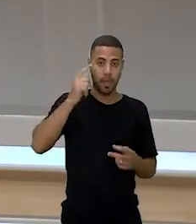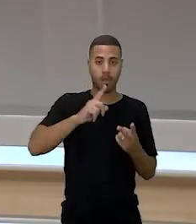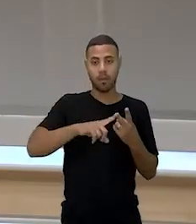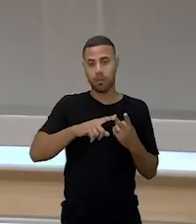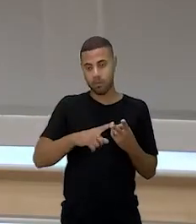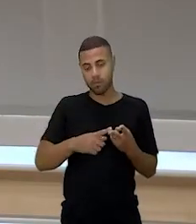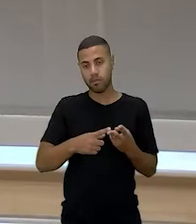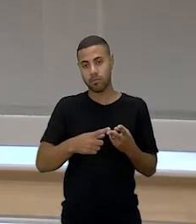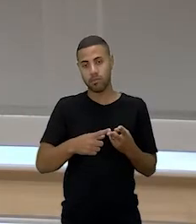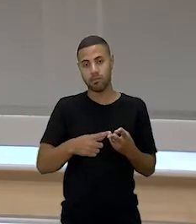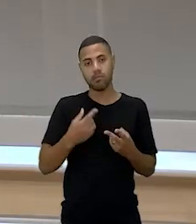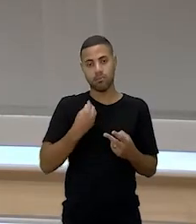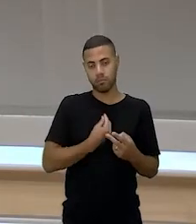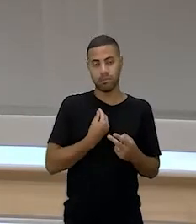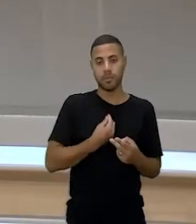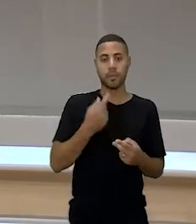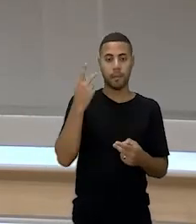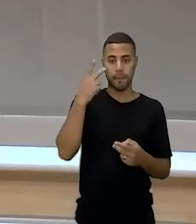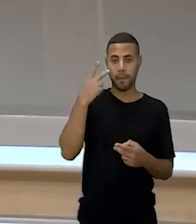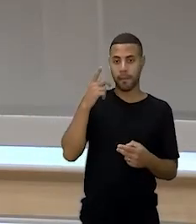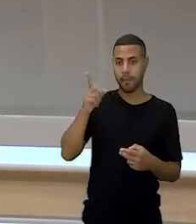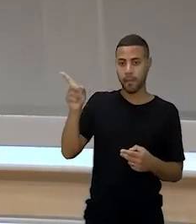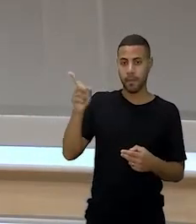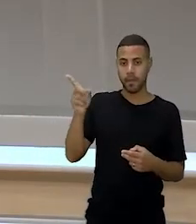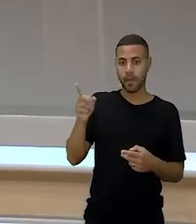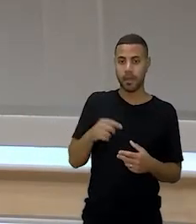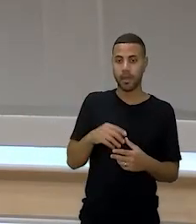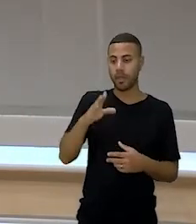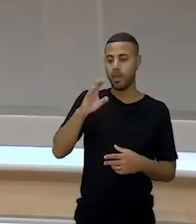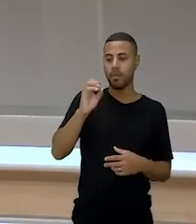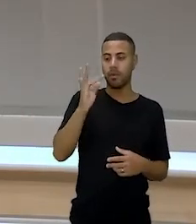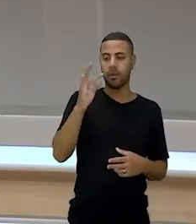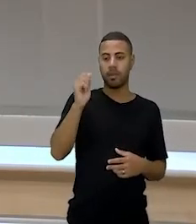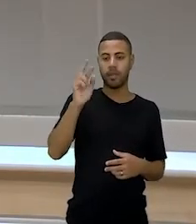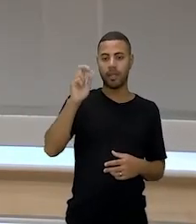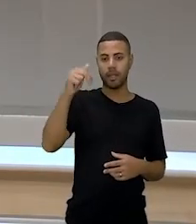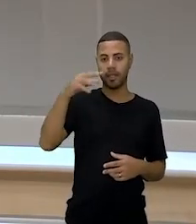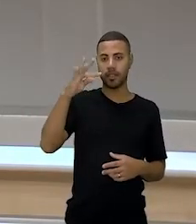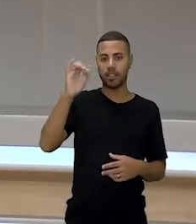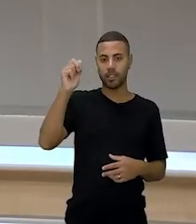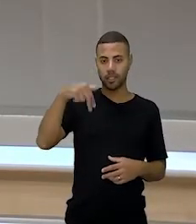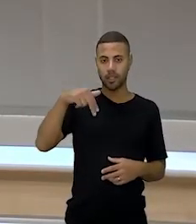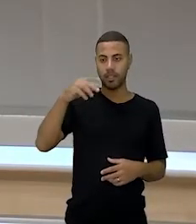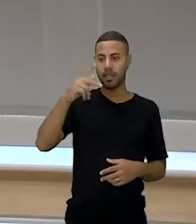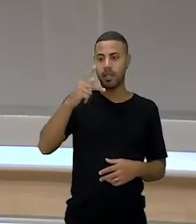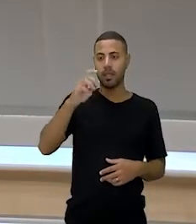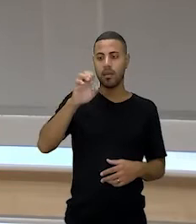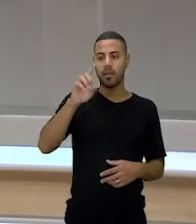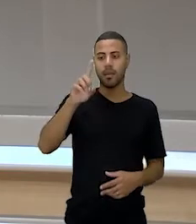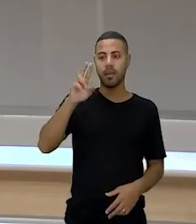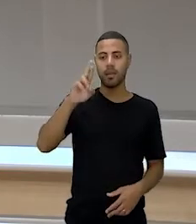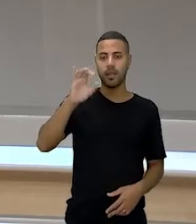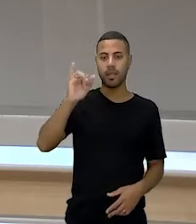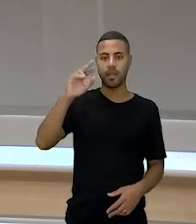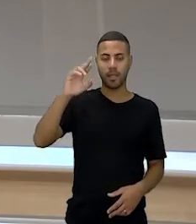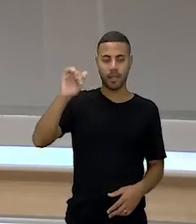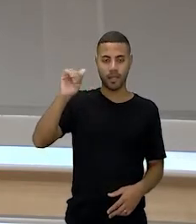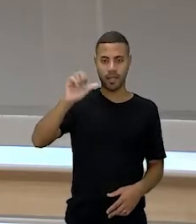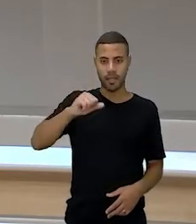né, nós temos aqui uma região aqui próxima aqui, que é a região ali de Votorantim, que tem as pedreiras. Nós temos no Mato